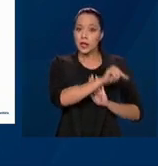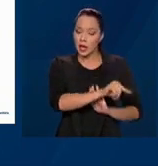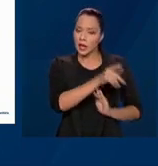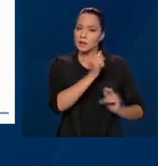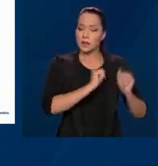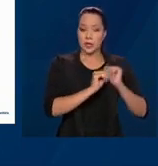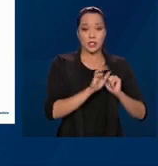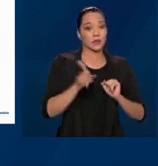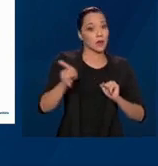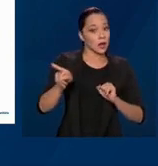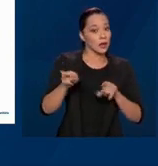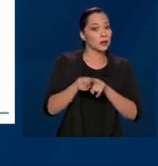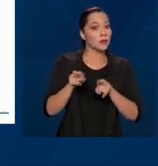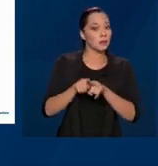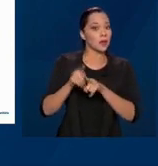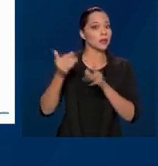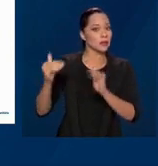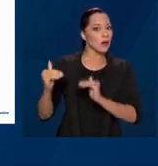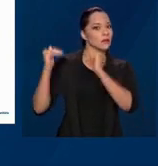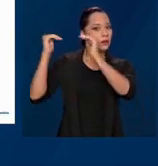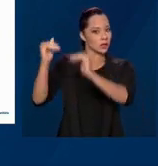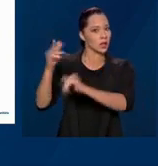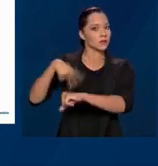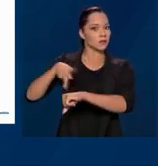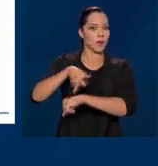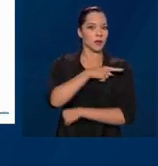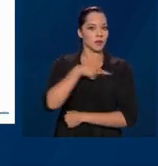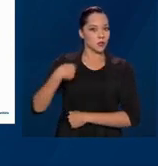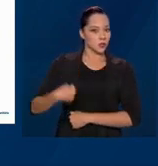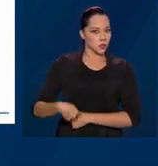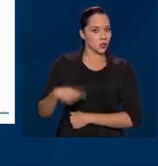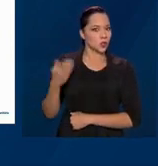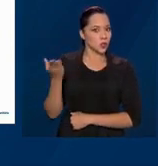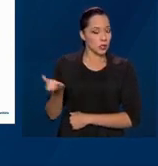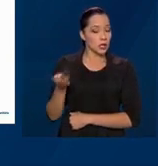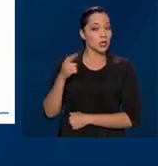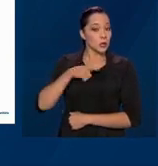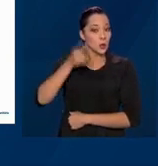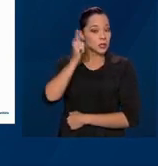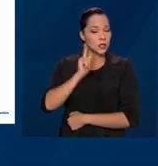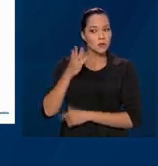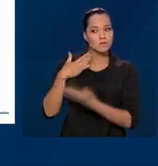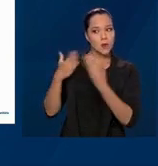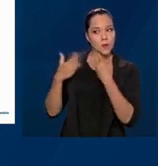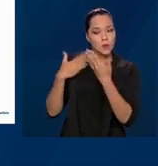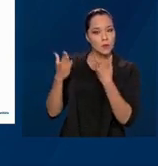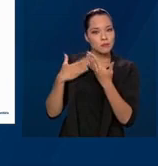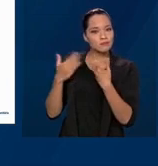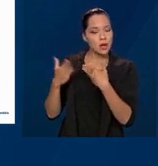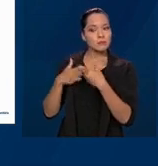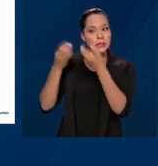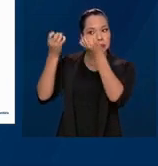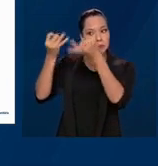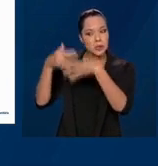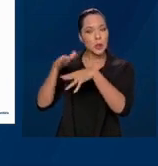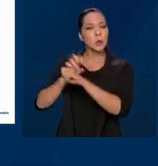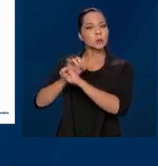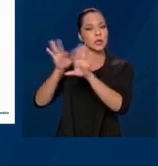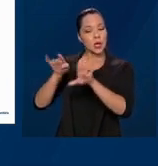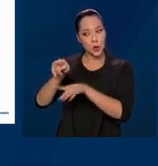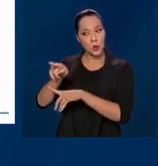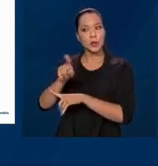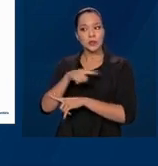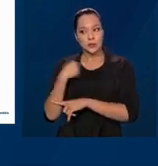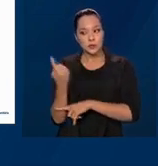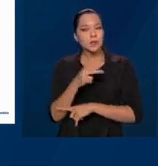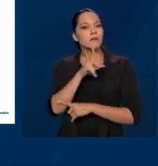chinesa também. Nós tivemos a oportunidade de conversar com a autoridade chinesa e ali a gente deixou claro para eles que iríamos